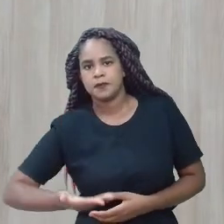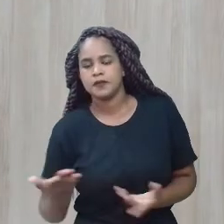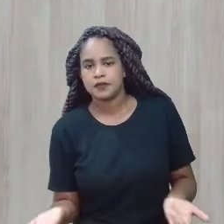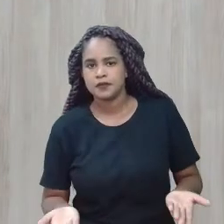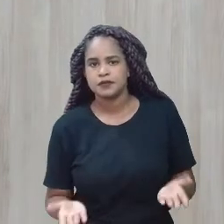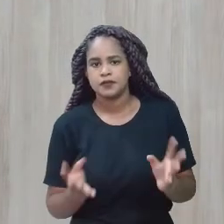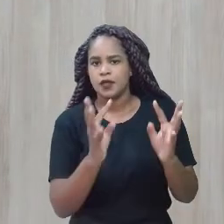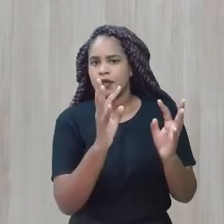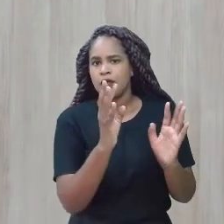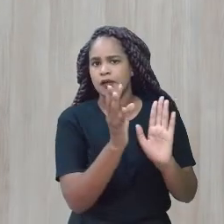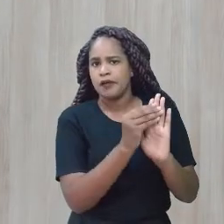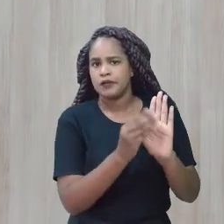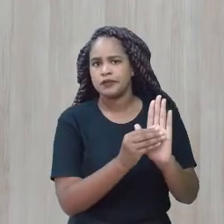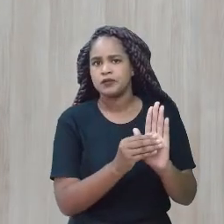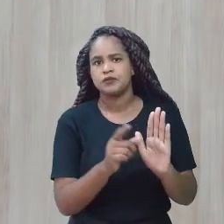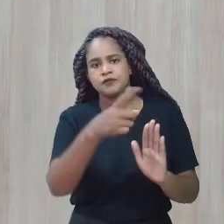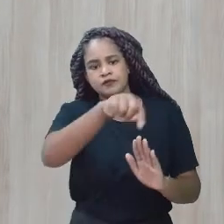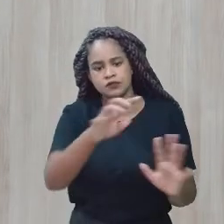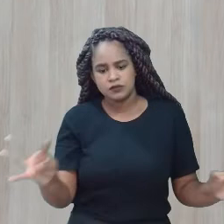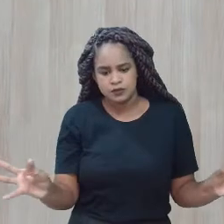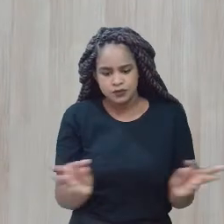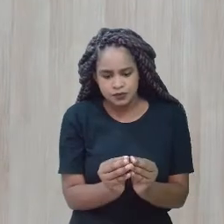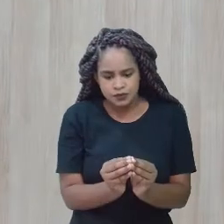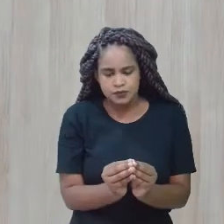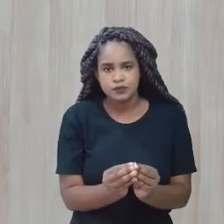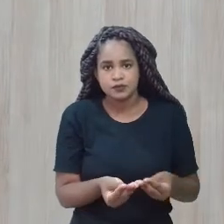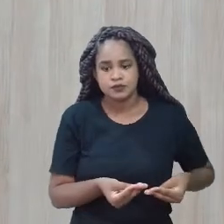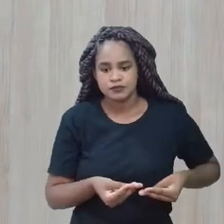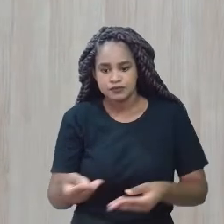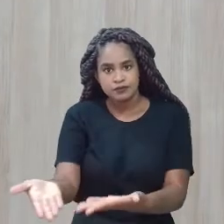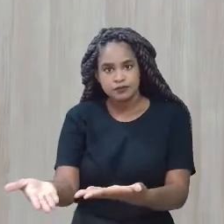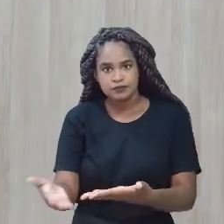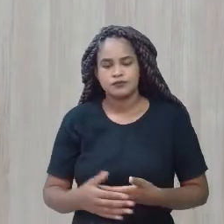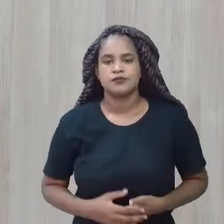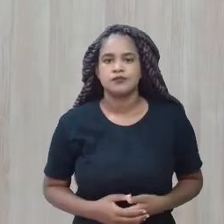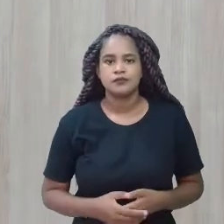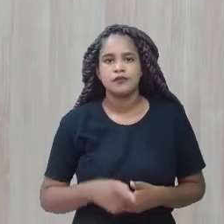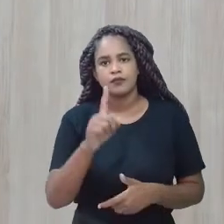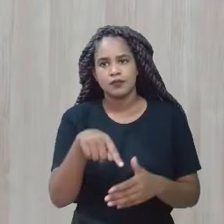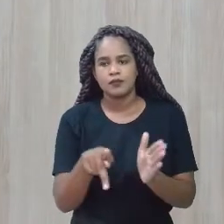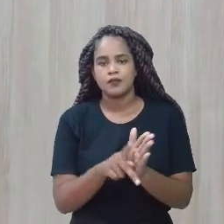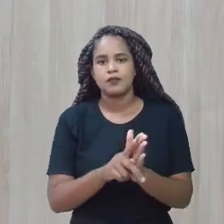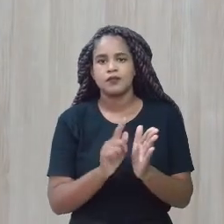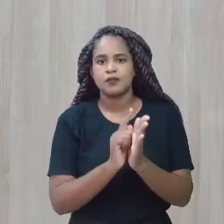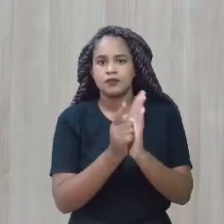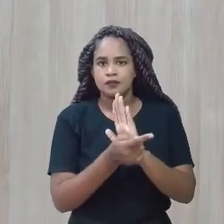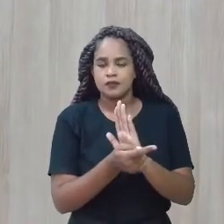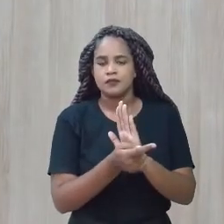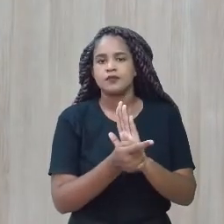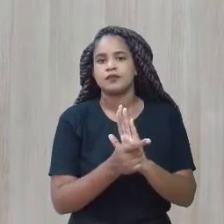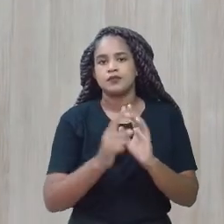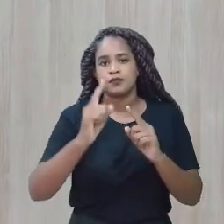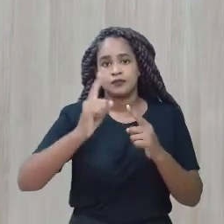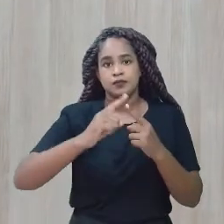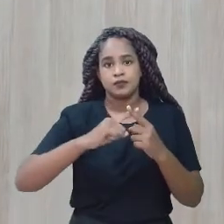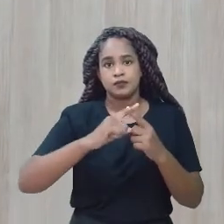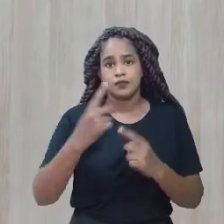que ela deu naquele bimestre. Então, isso aí é o gênero textual